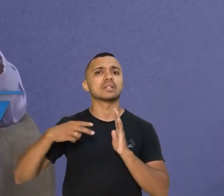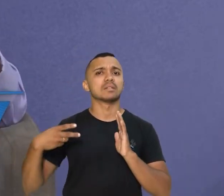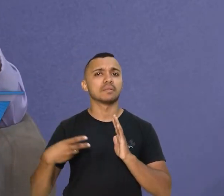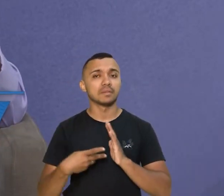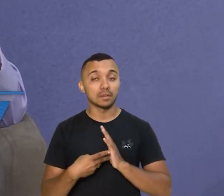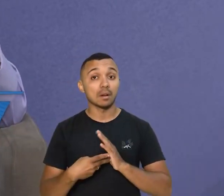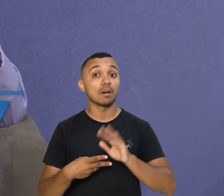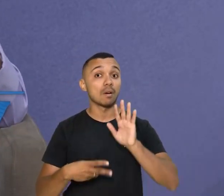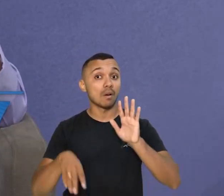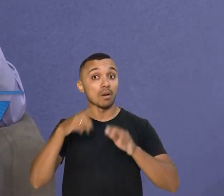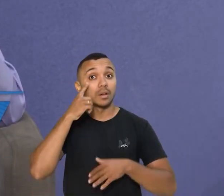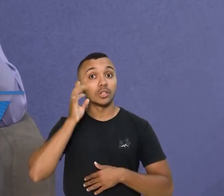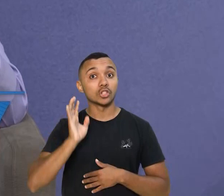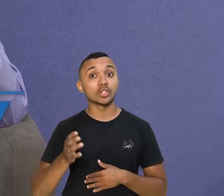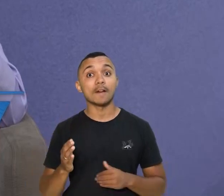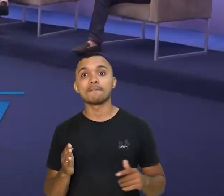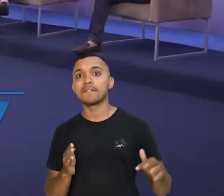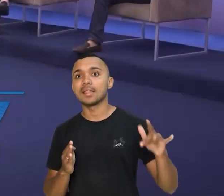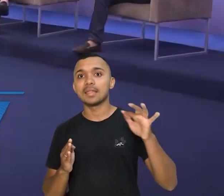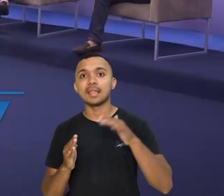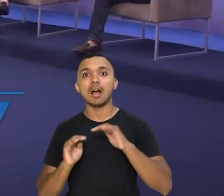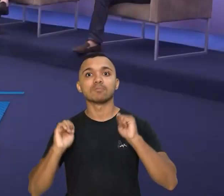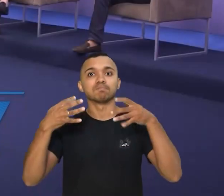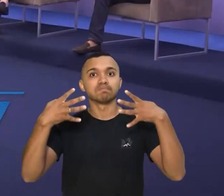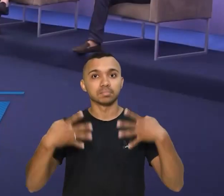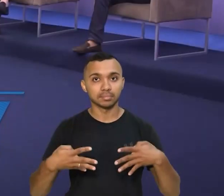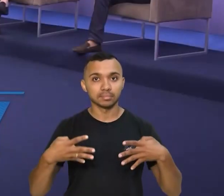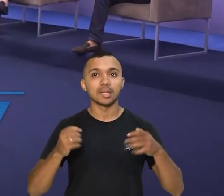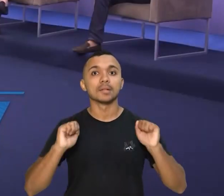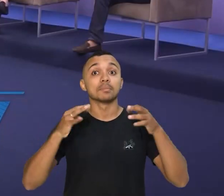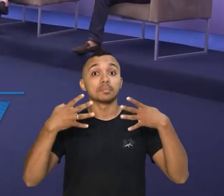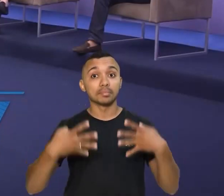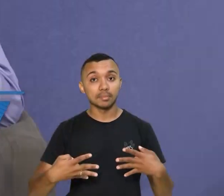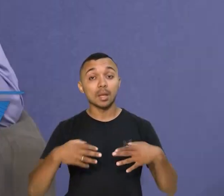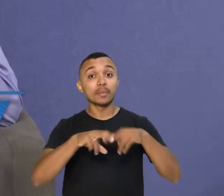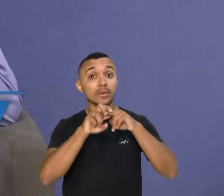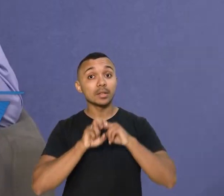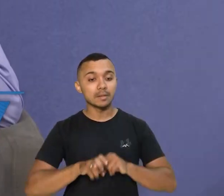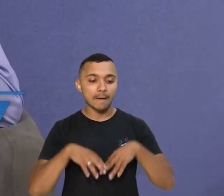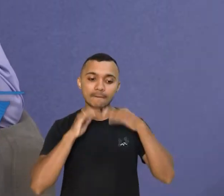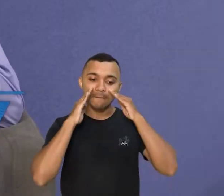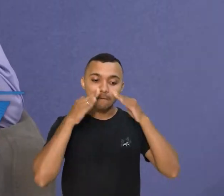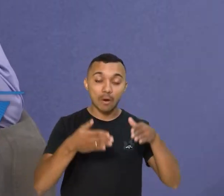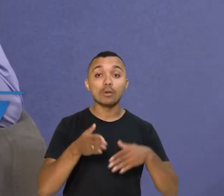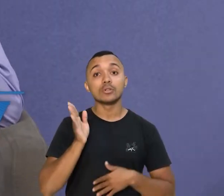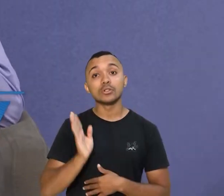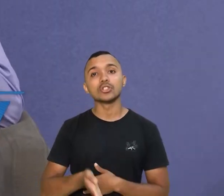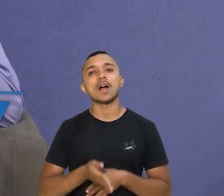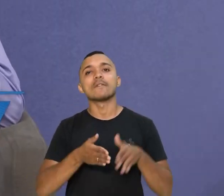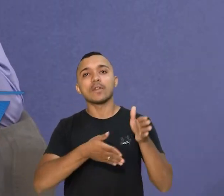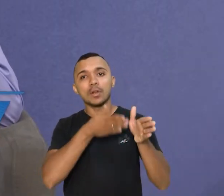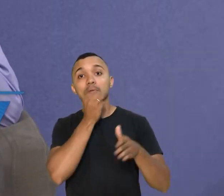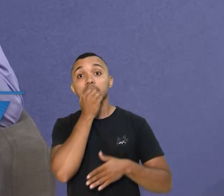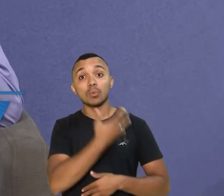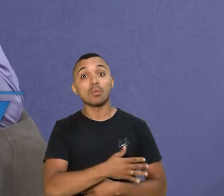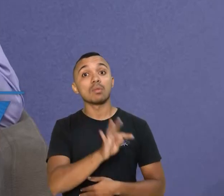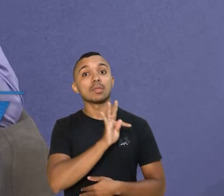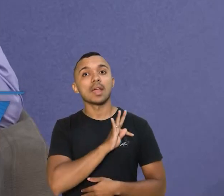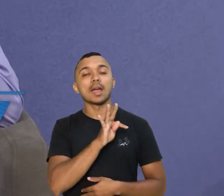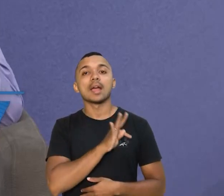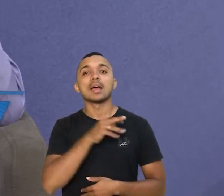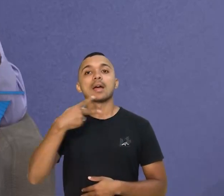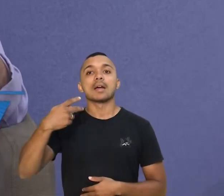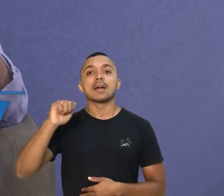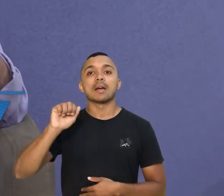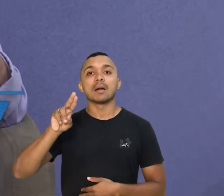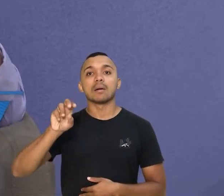Porque são quatro mata-mata e no quarto é que ele sobe. Então, é foco. Tem um bom treinador, o Paulinho Caboiá deve estar pensando nisso. Tem que